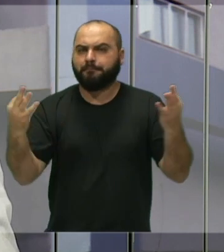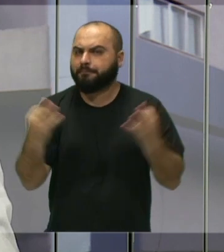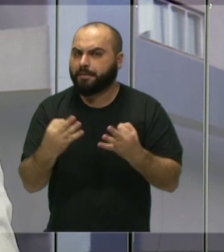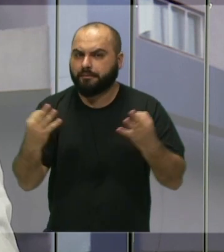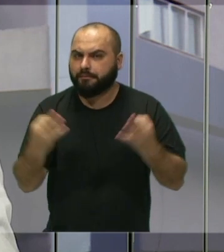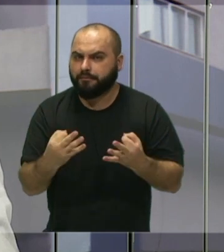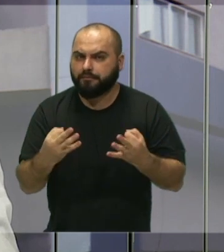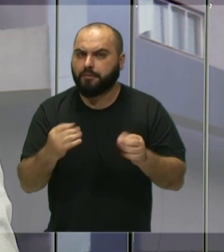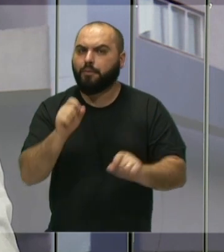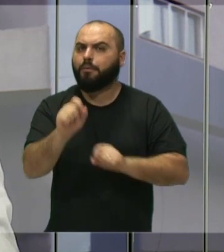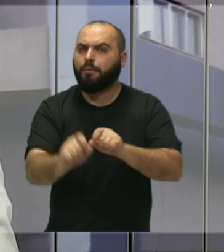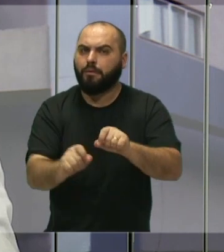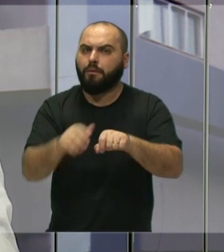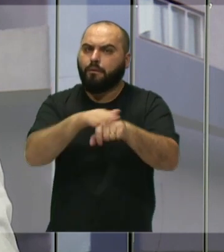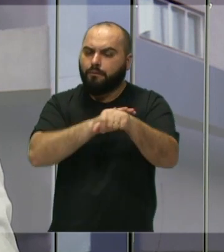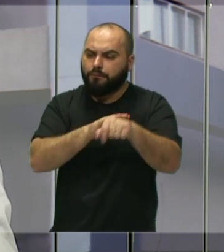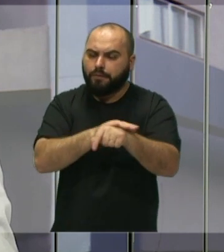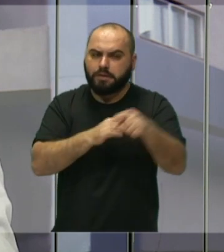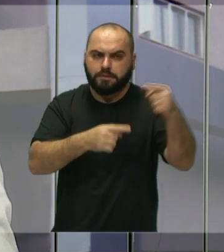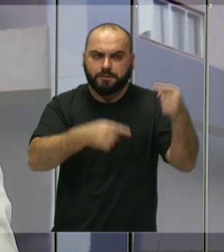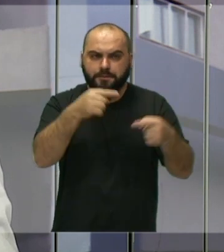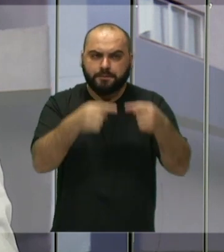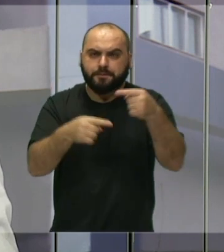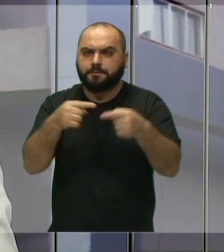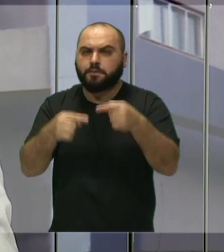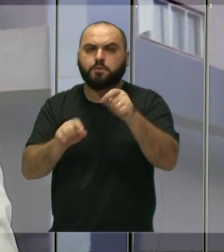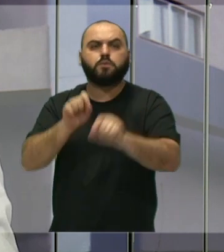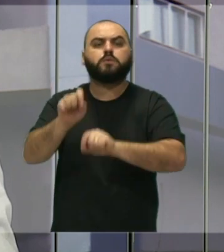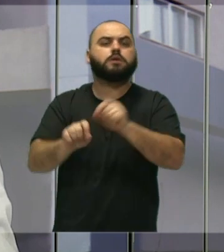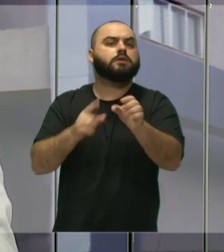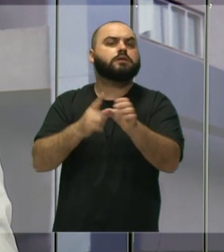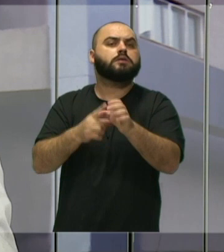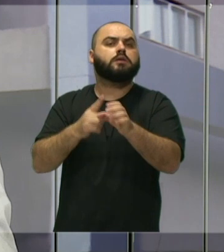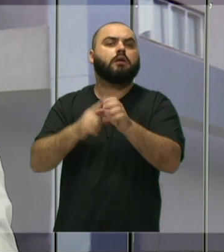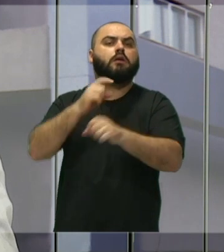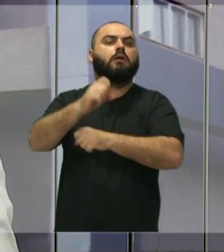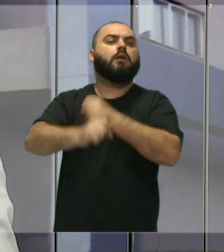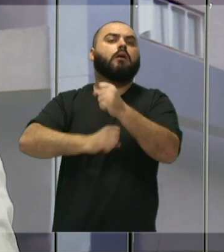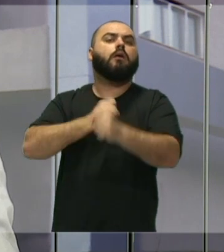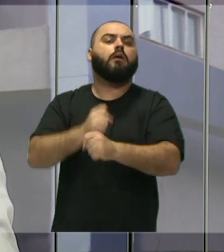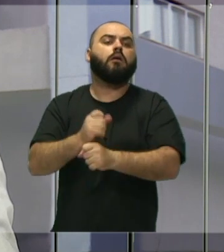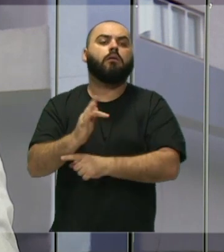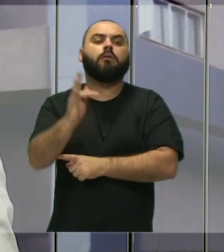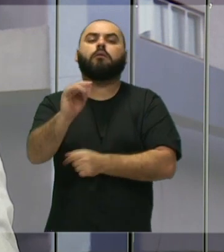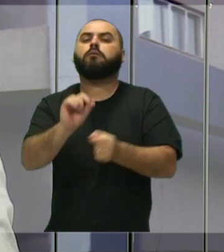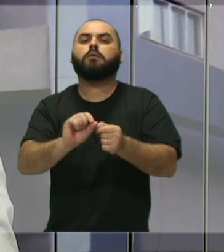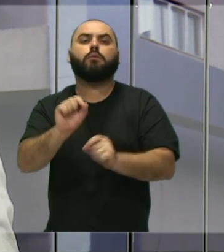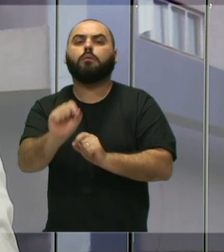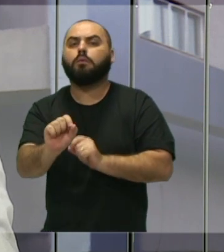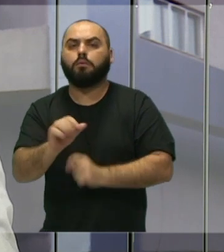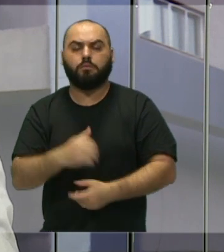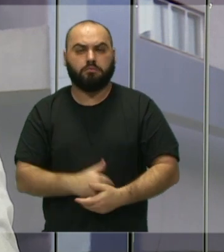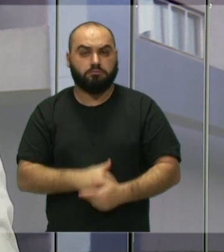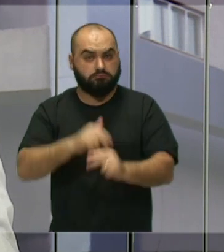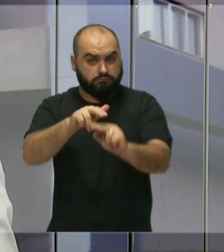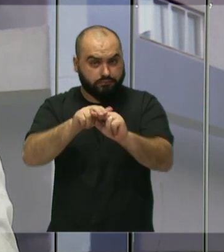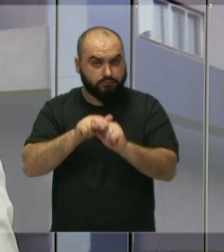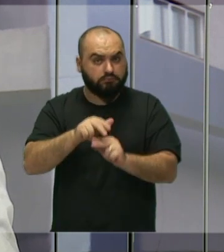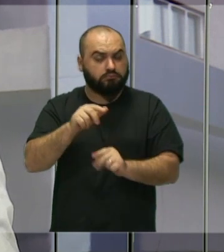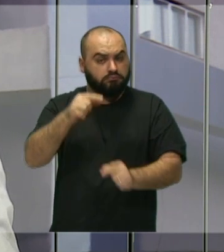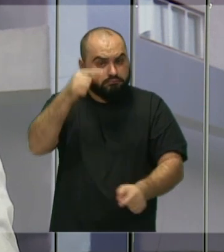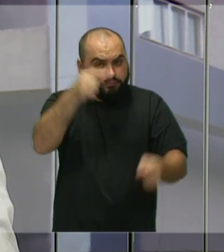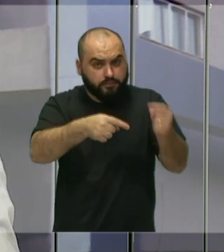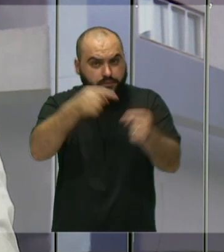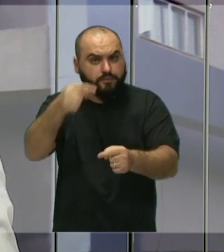de discutir o que a cidade vai fazer no ano seguinte. E essa discussão ela acontece